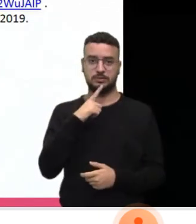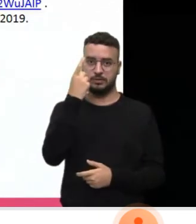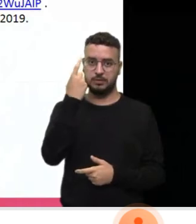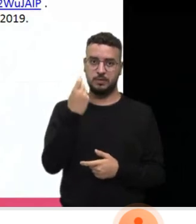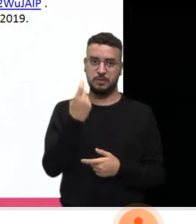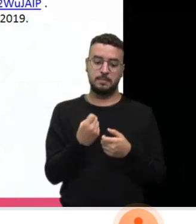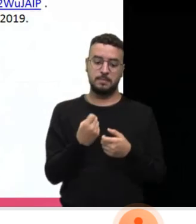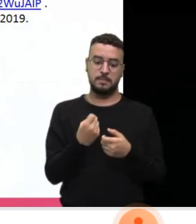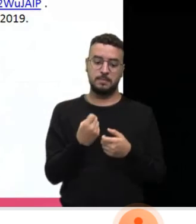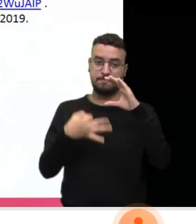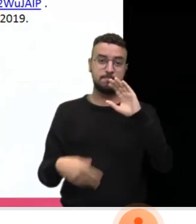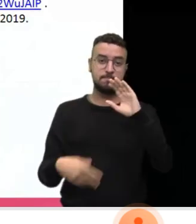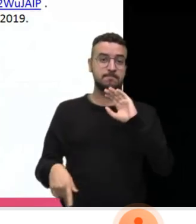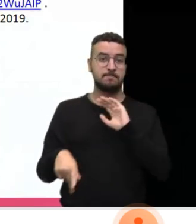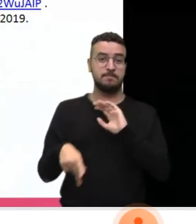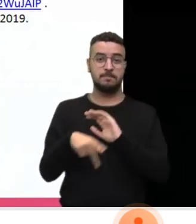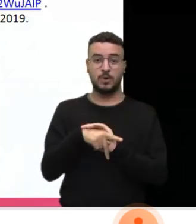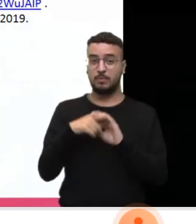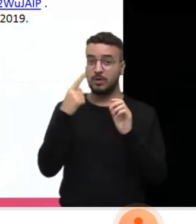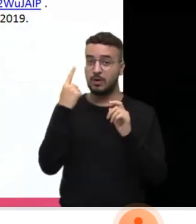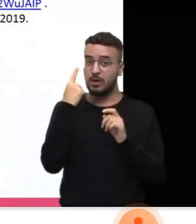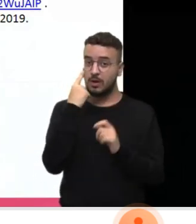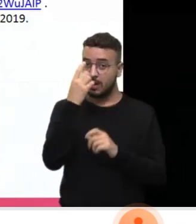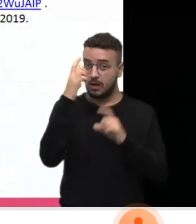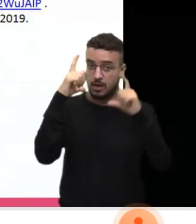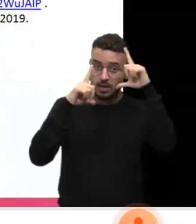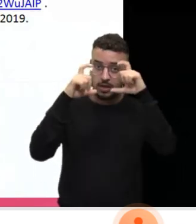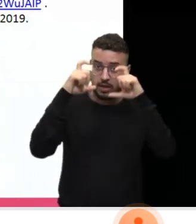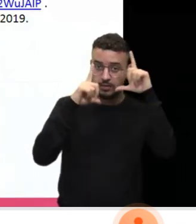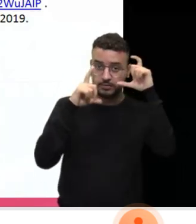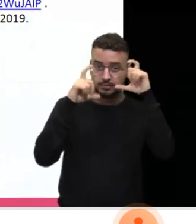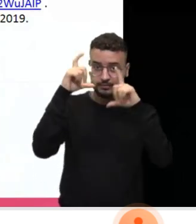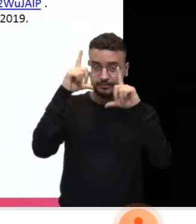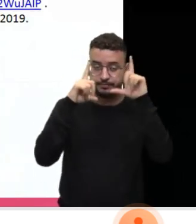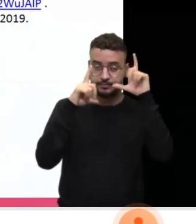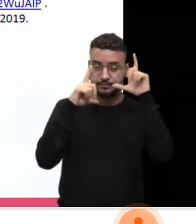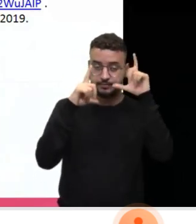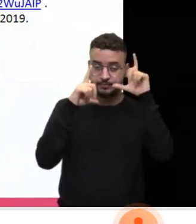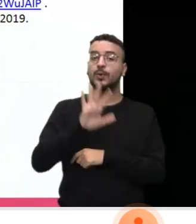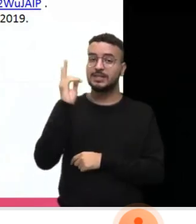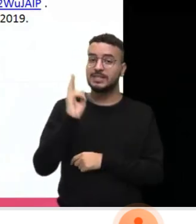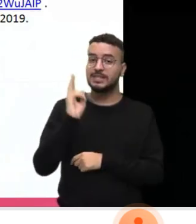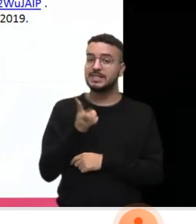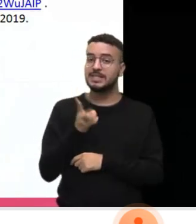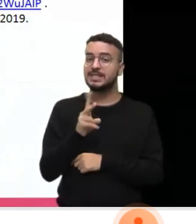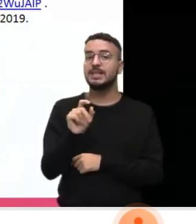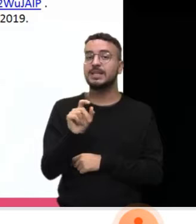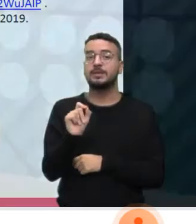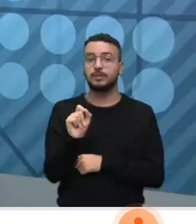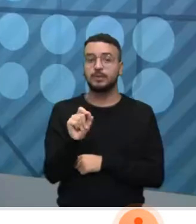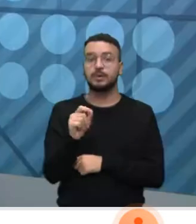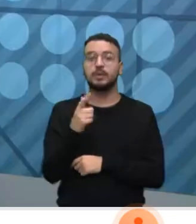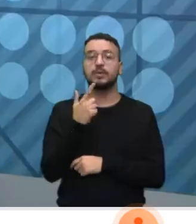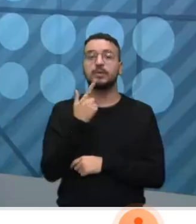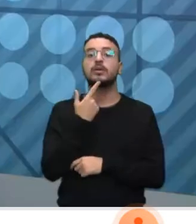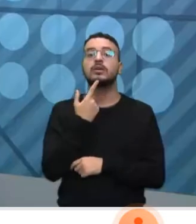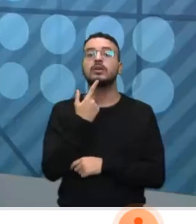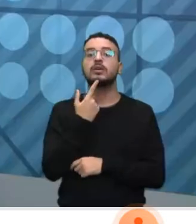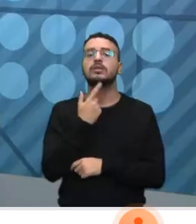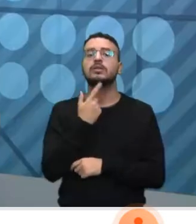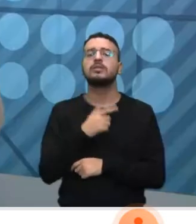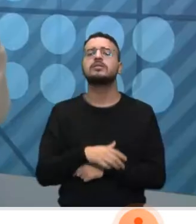expressões faciais interrogativas acontece sempre com levantamento de queixo, tá?